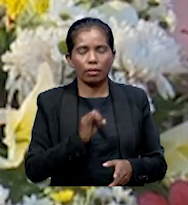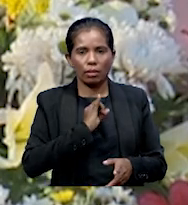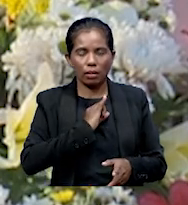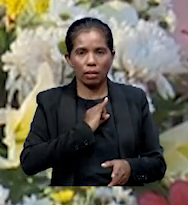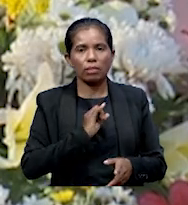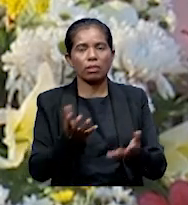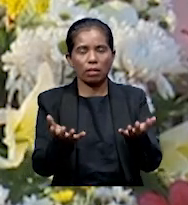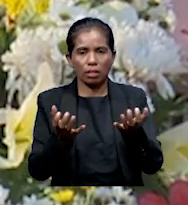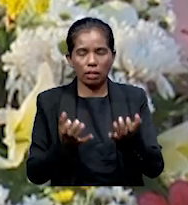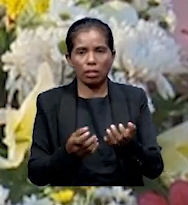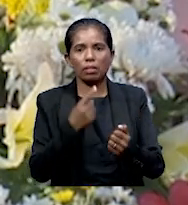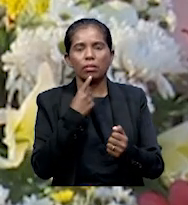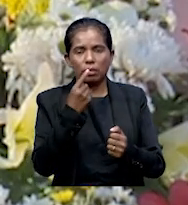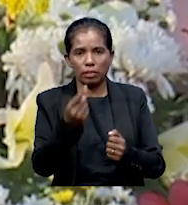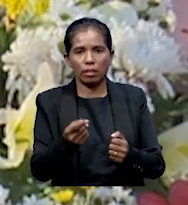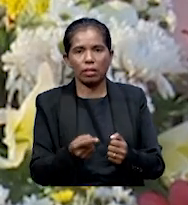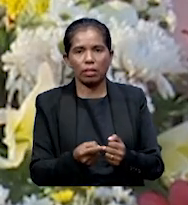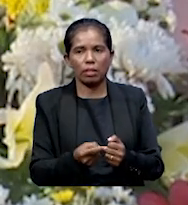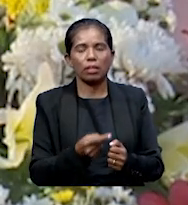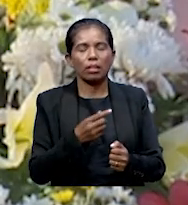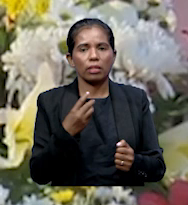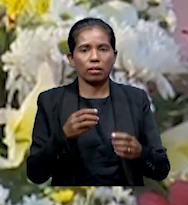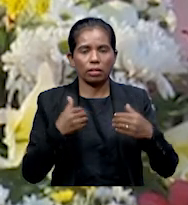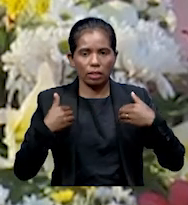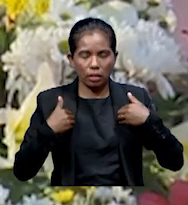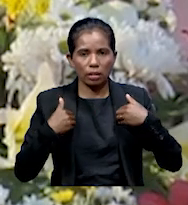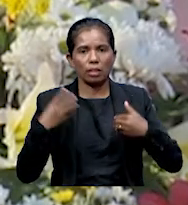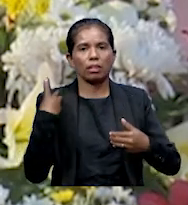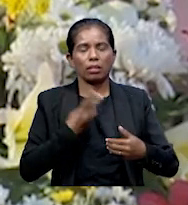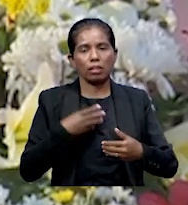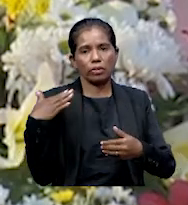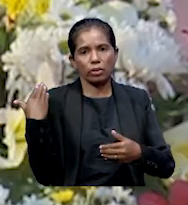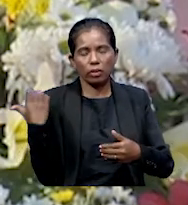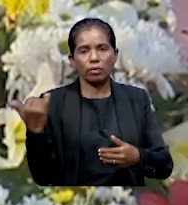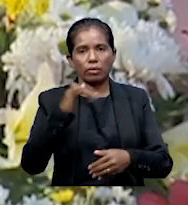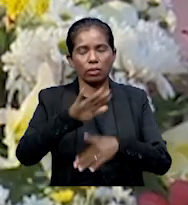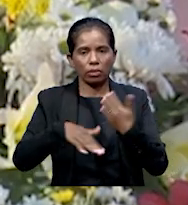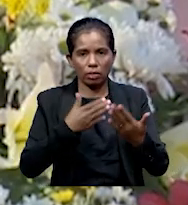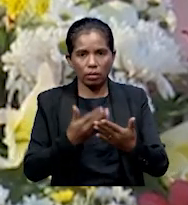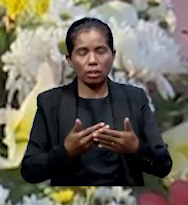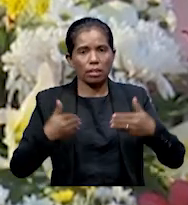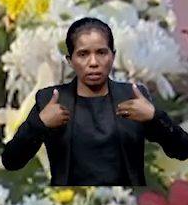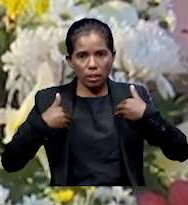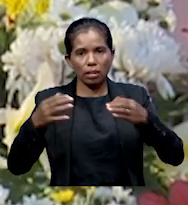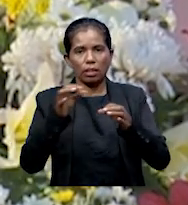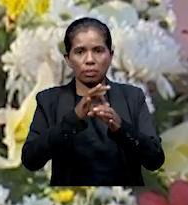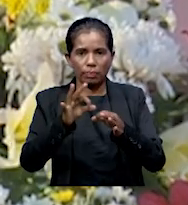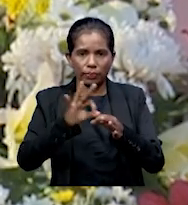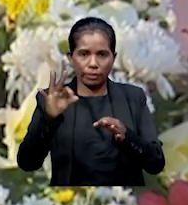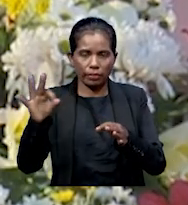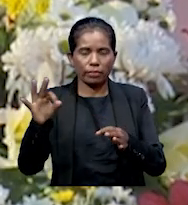hakara atu propoin atu hakiak ita neofoin sa asiran espiritu ida